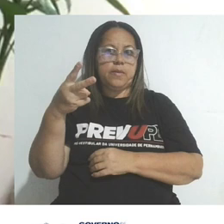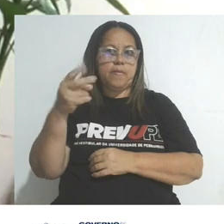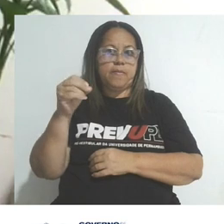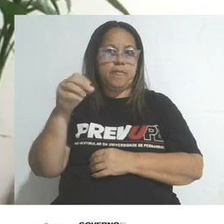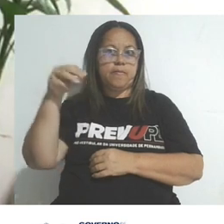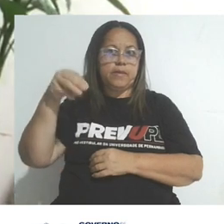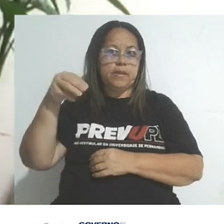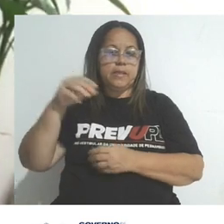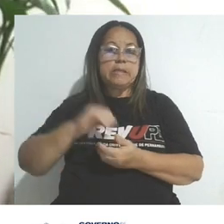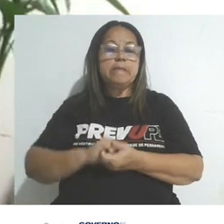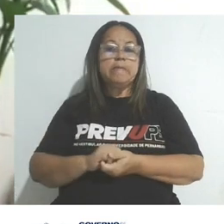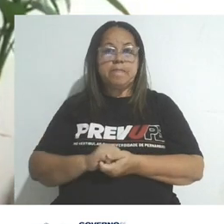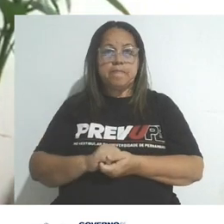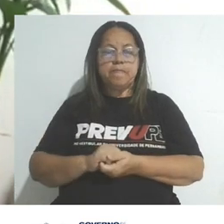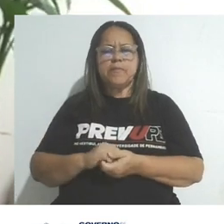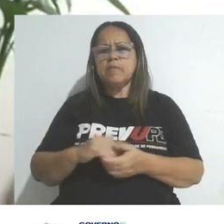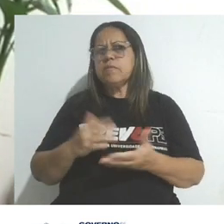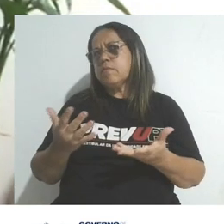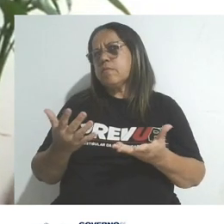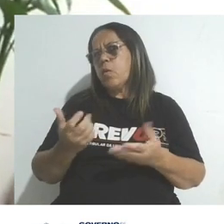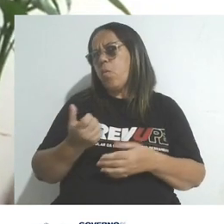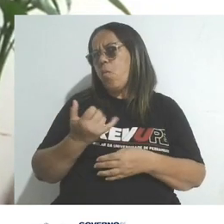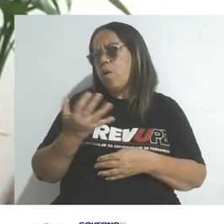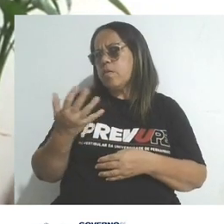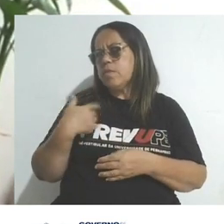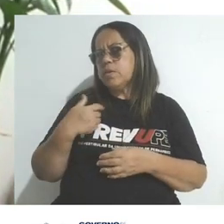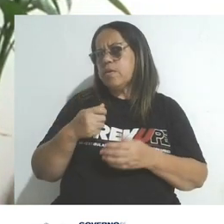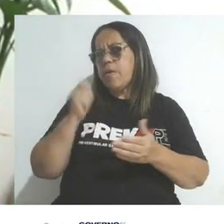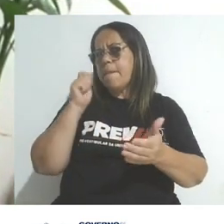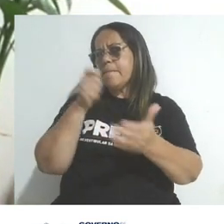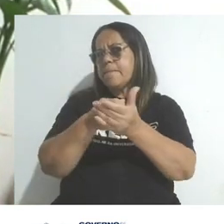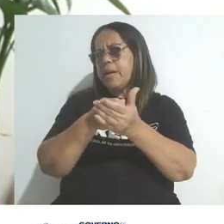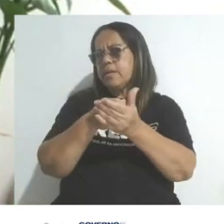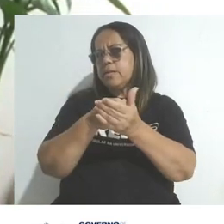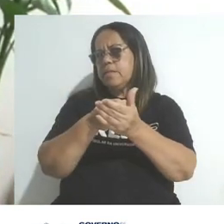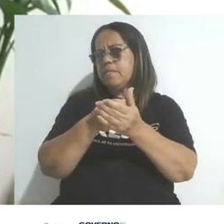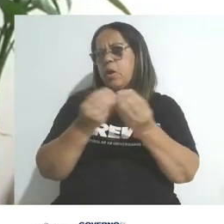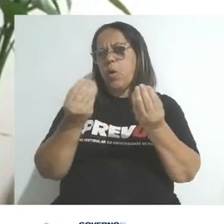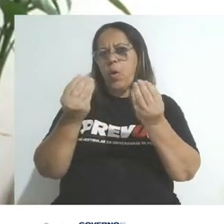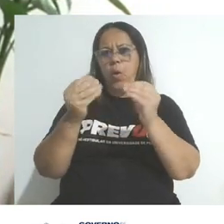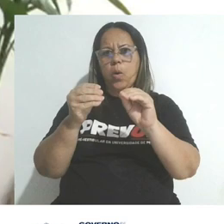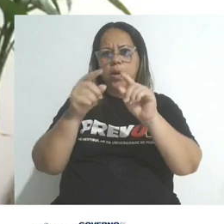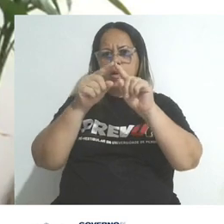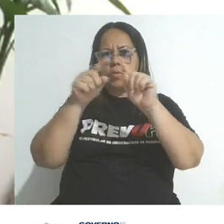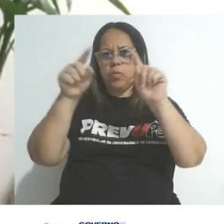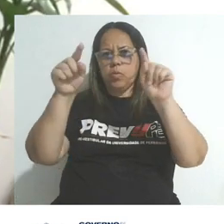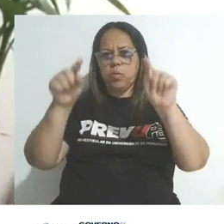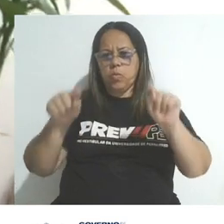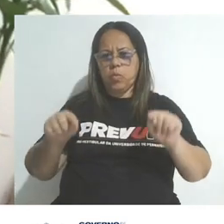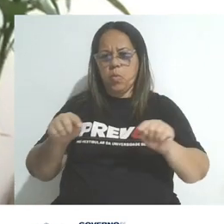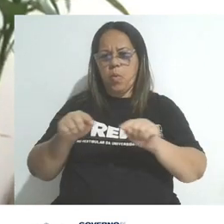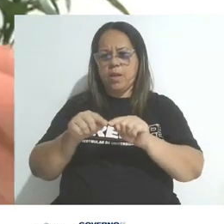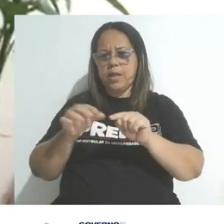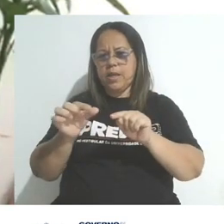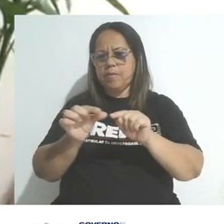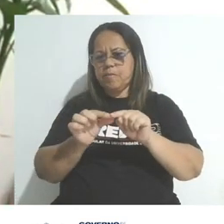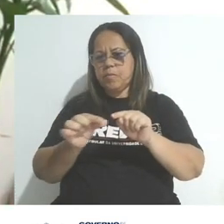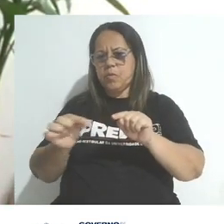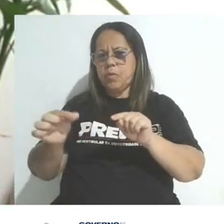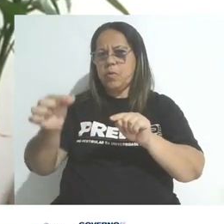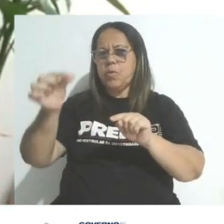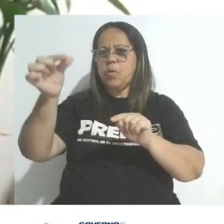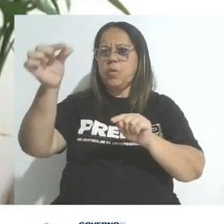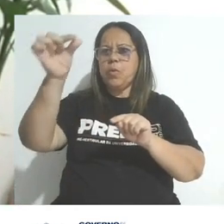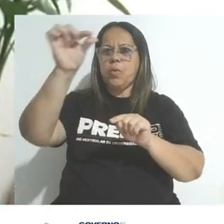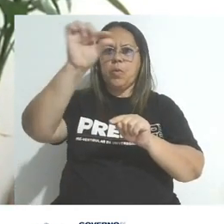E quanto você gastará para colocar moldura nesse quadro, né? E aí você faz a relação do